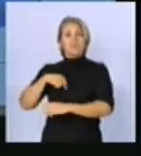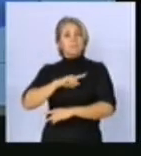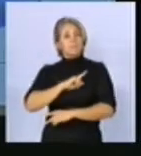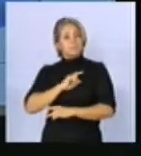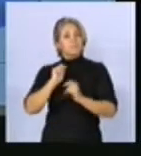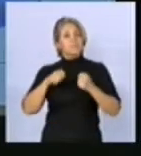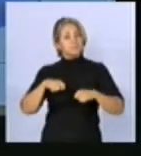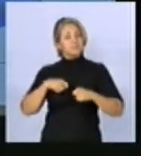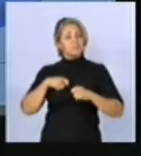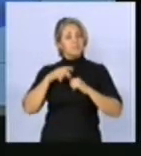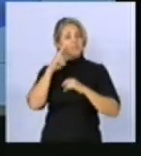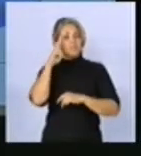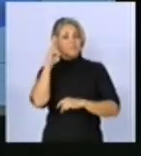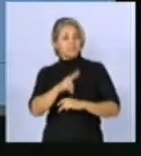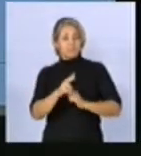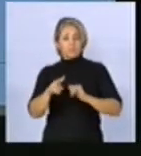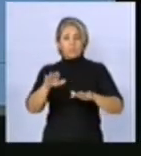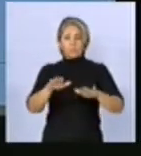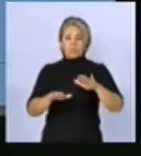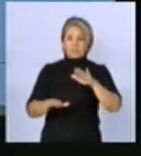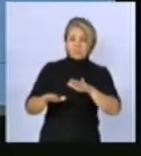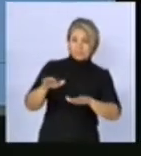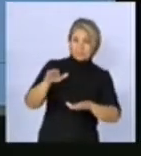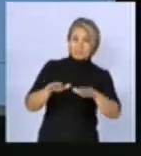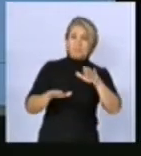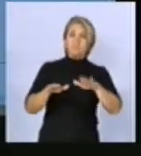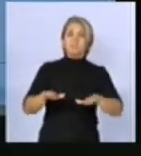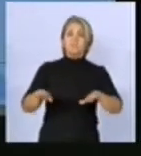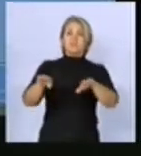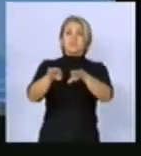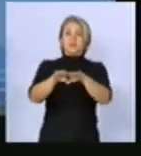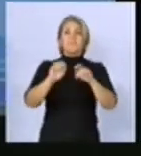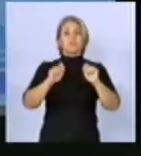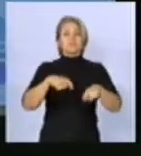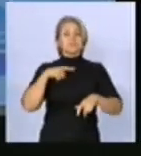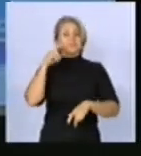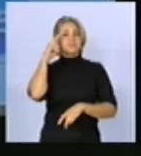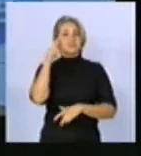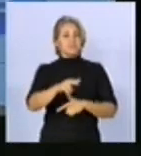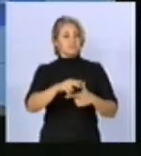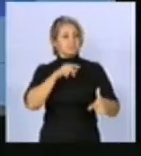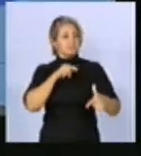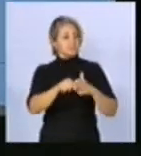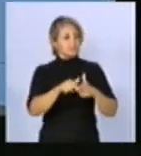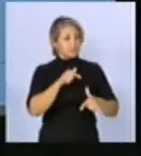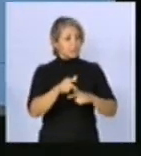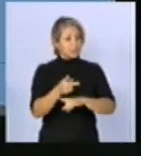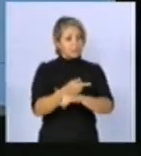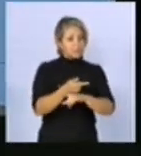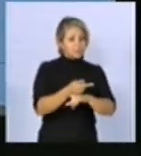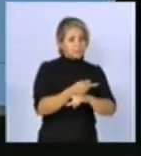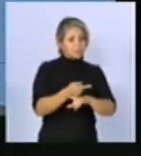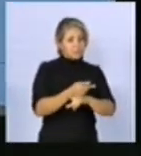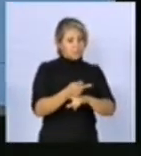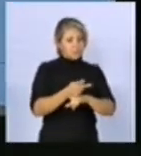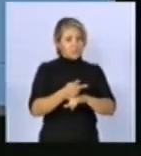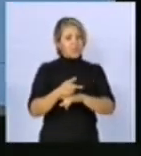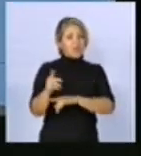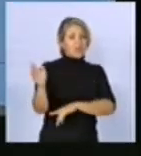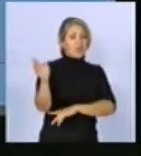o equilíbrio para que possamos dentro de um trabalho buscar aquela